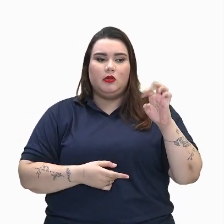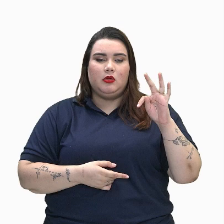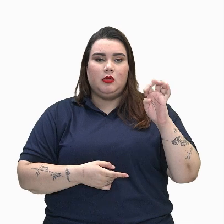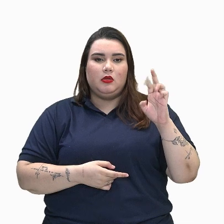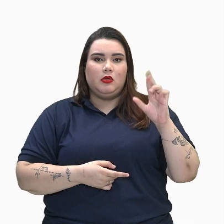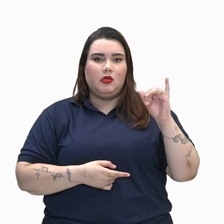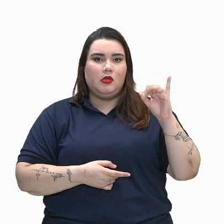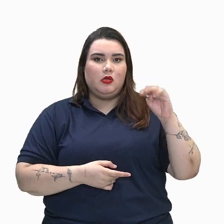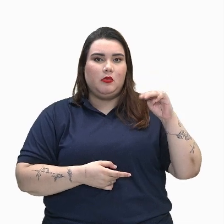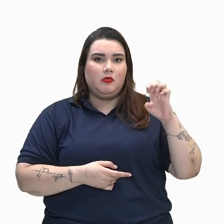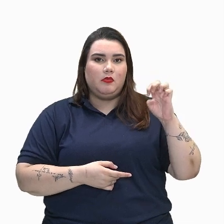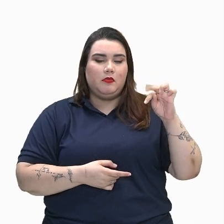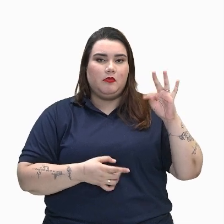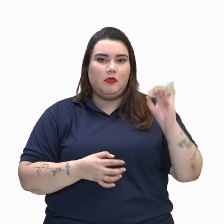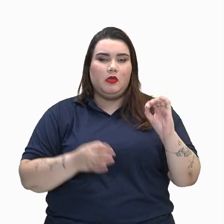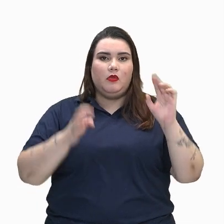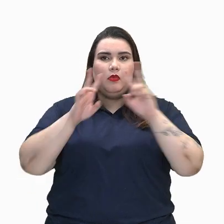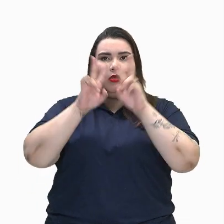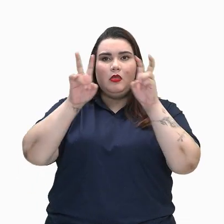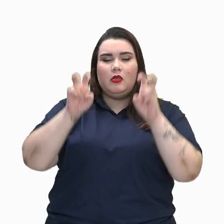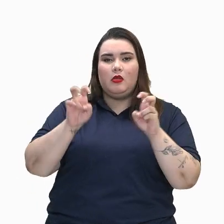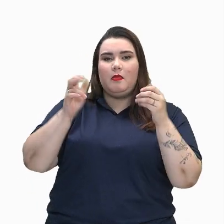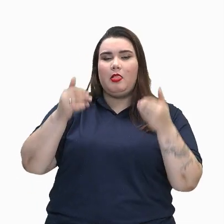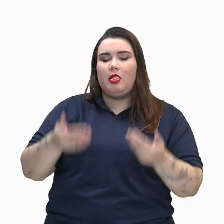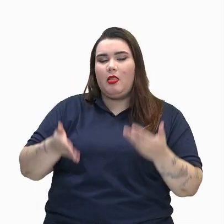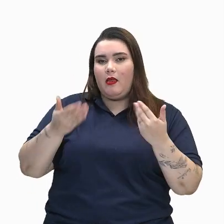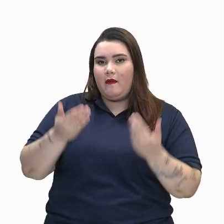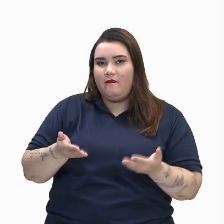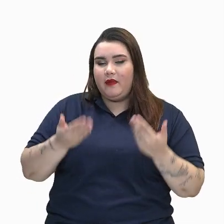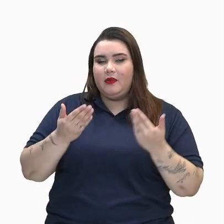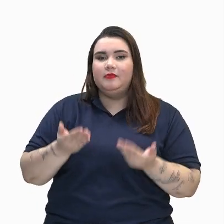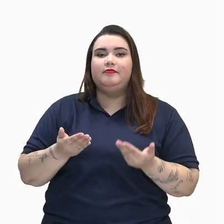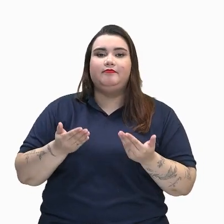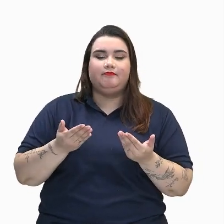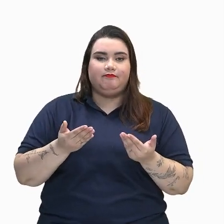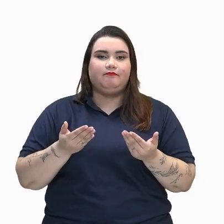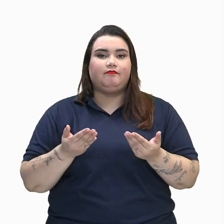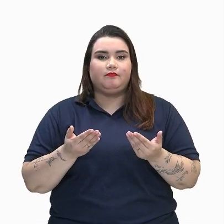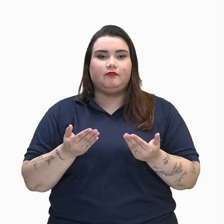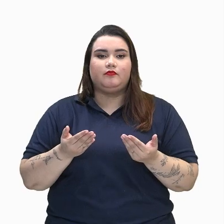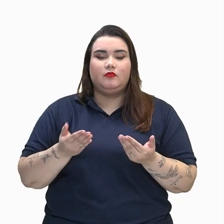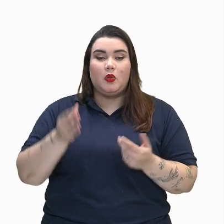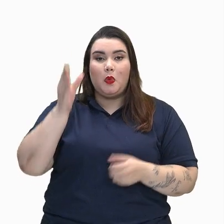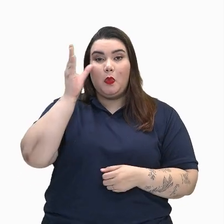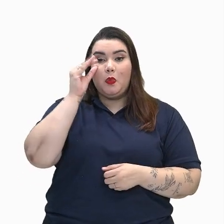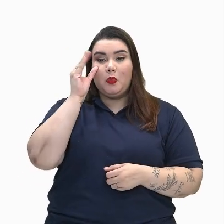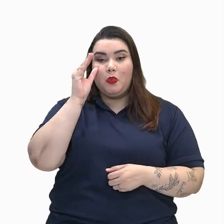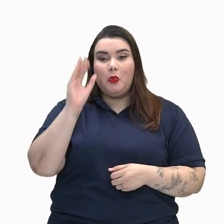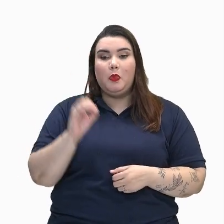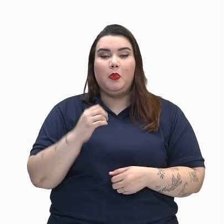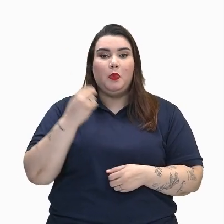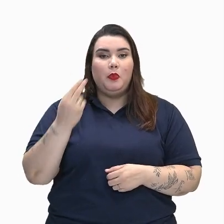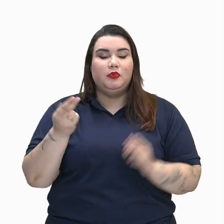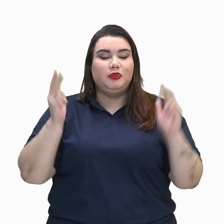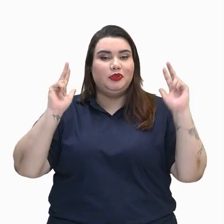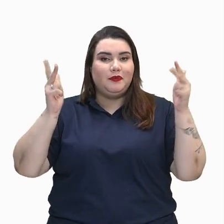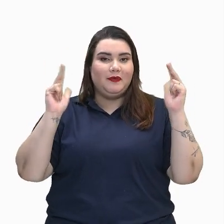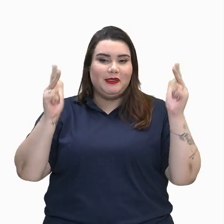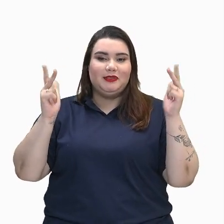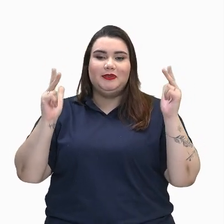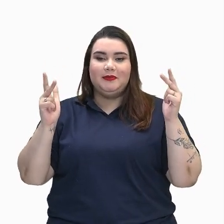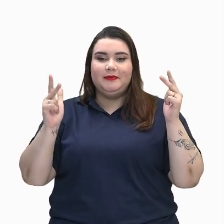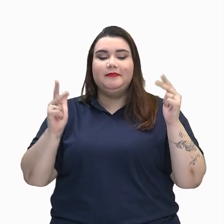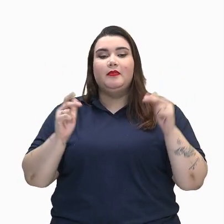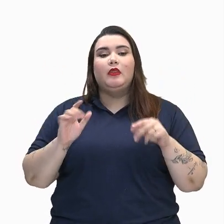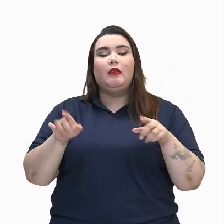abordar temas de forma suave, de forma leve, né? Curiosa ou até mesmo divertida. E